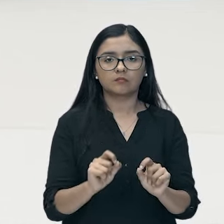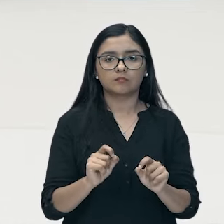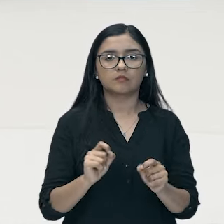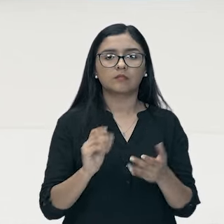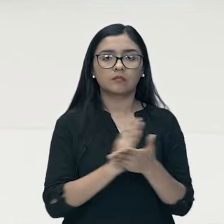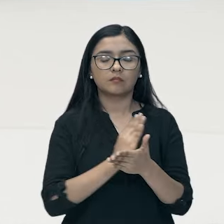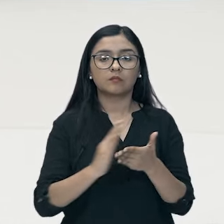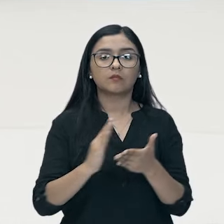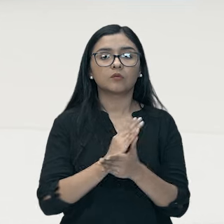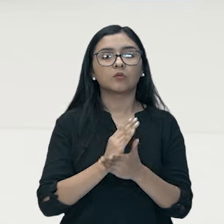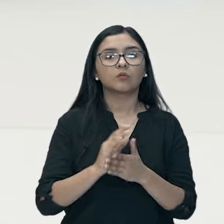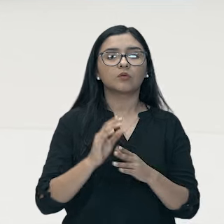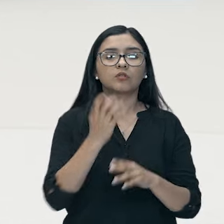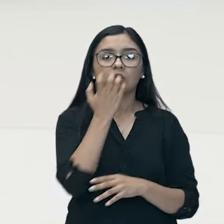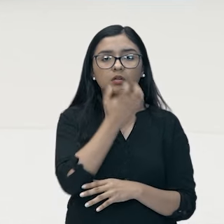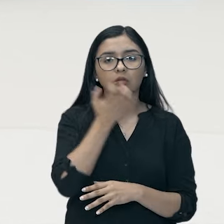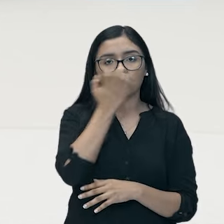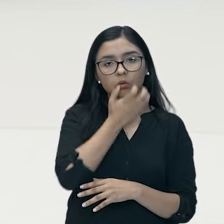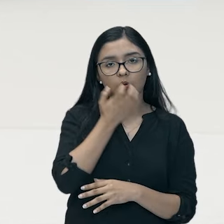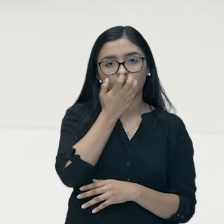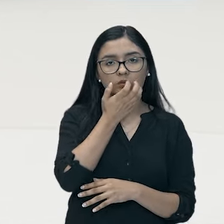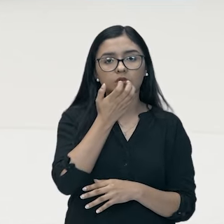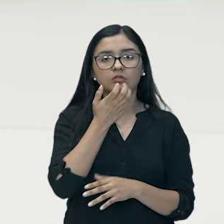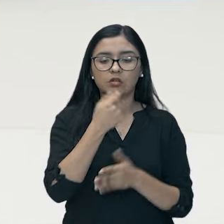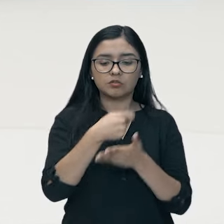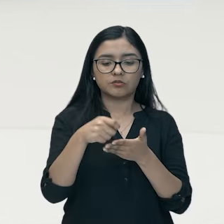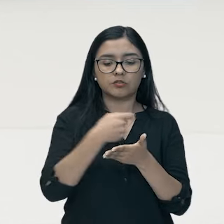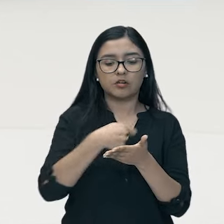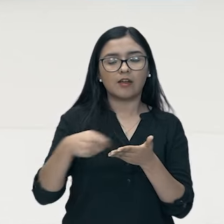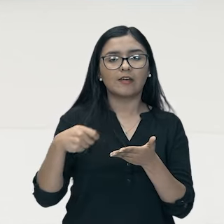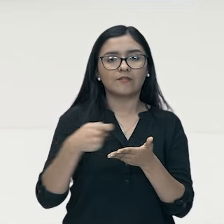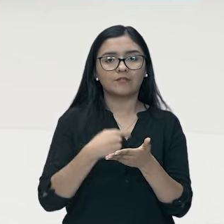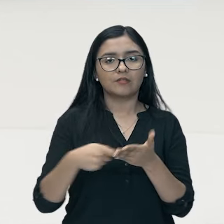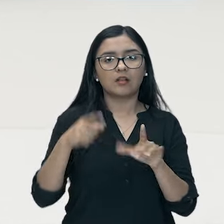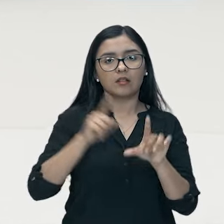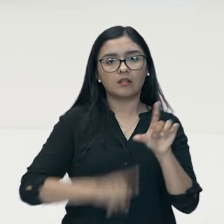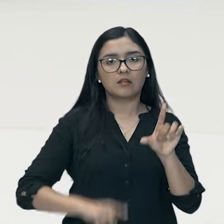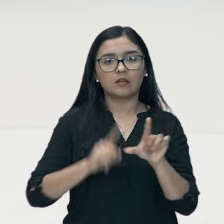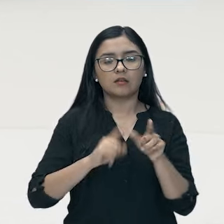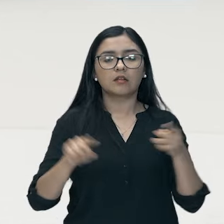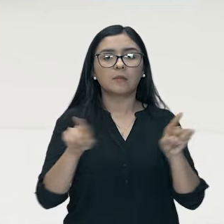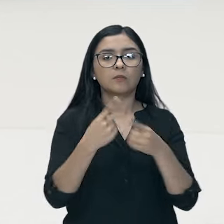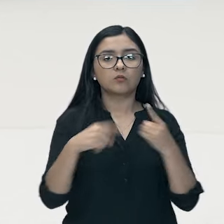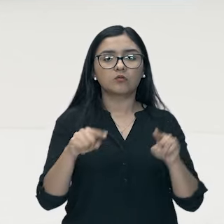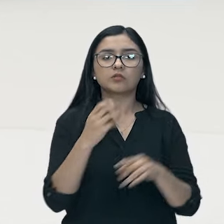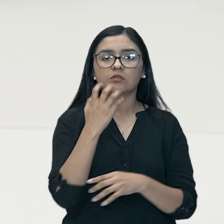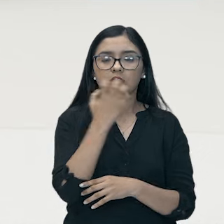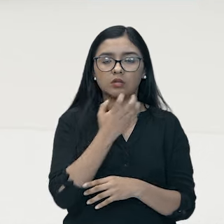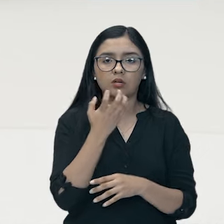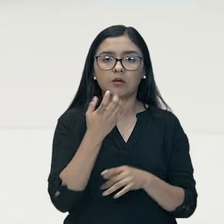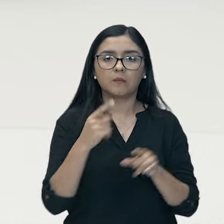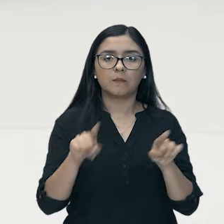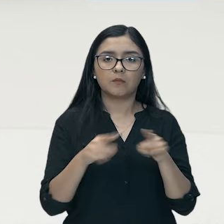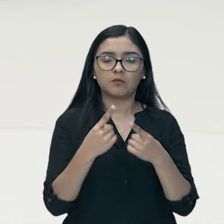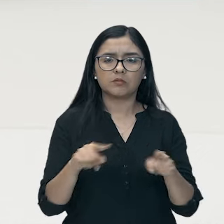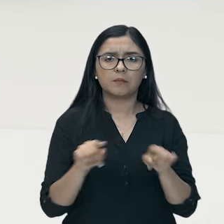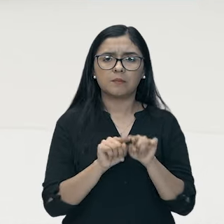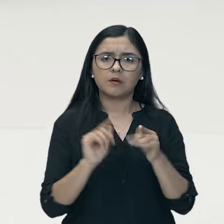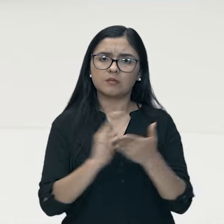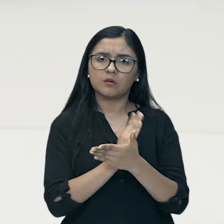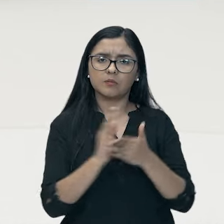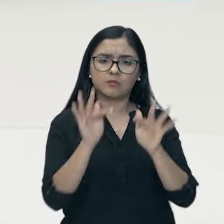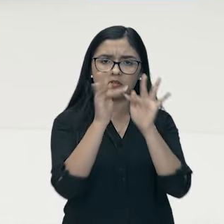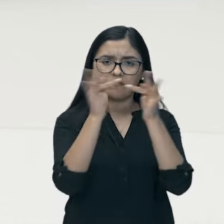cantores Fazem as suas músicas né apresentam as suas músicas Mas algumas frases